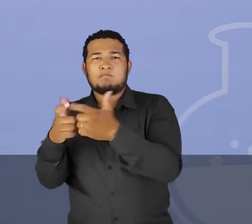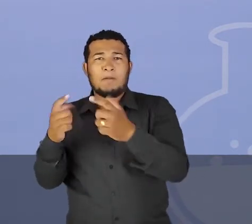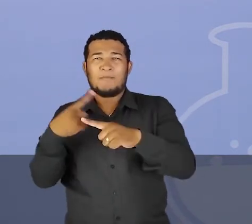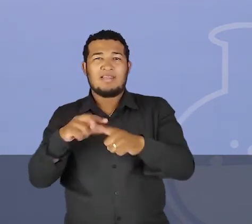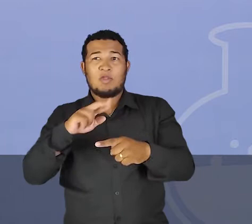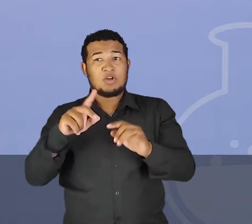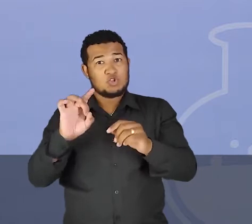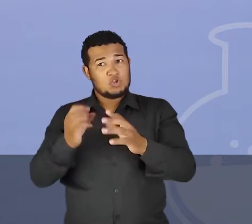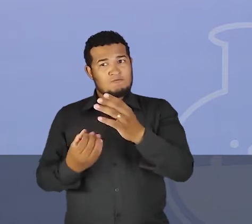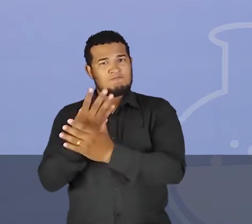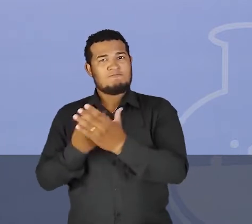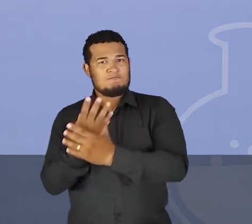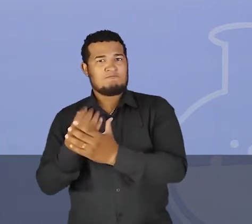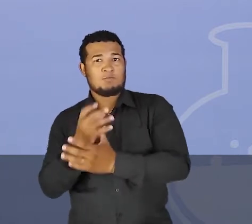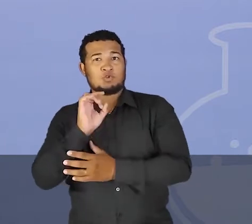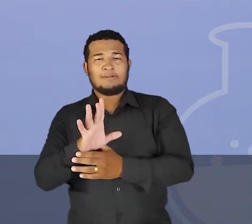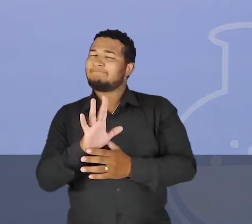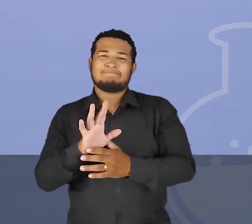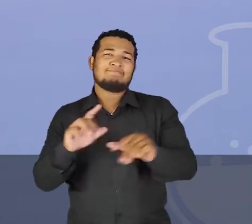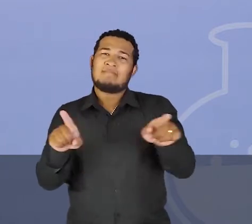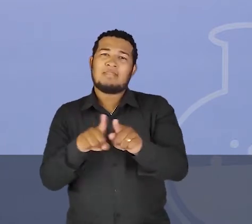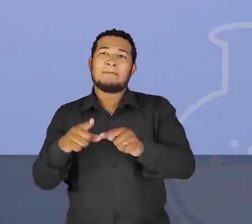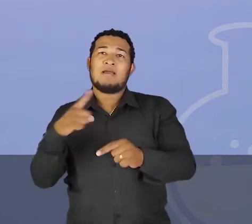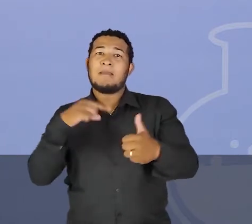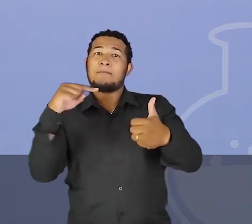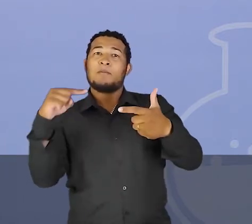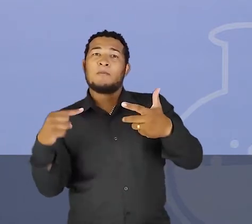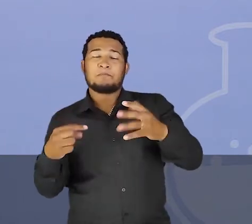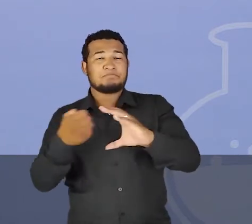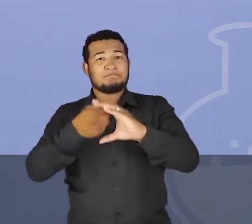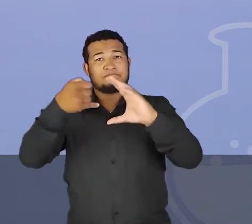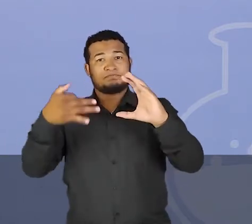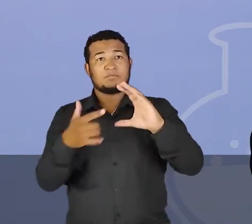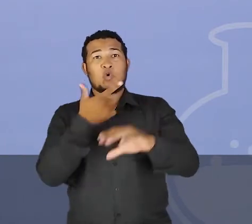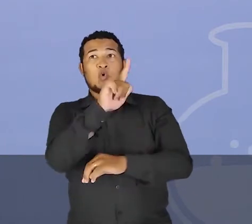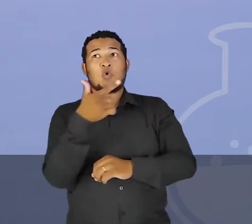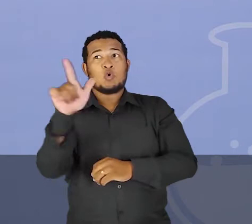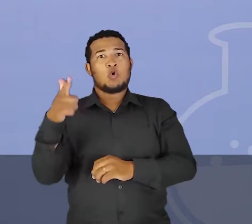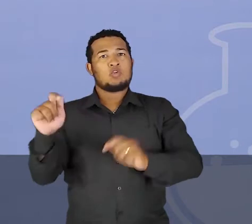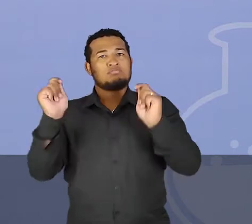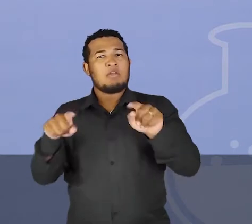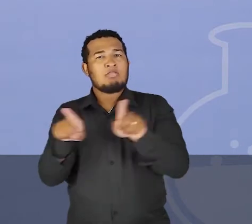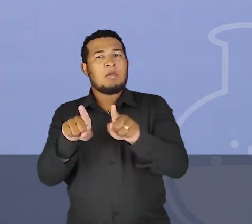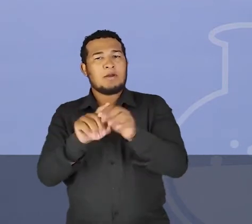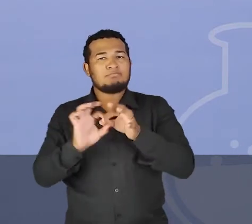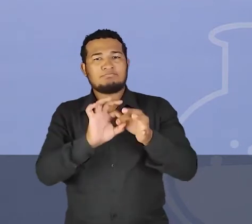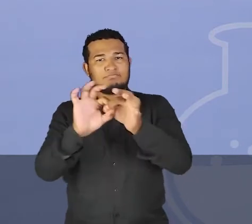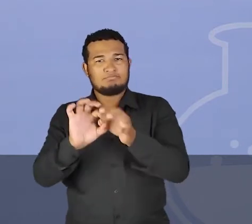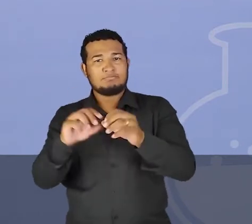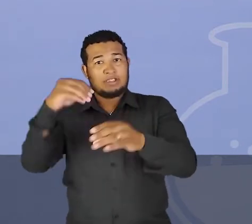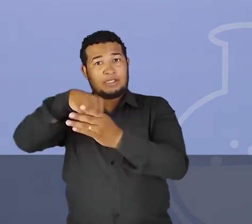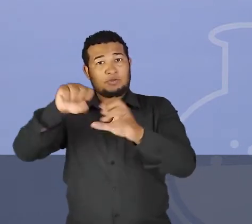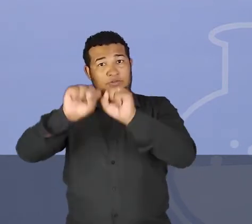apenas do modo de produção, mas também depende de outras características que vão envolver esse sistema.